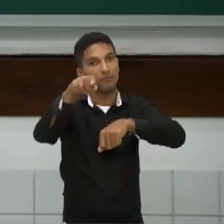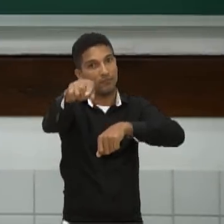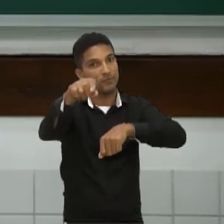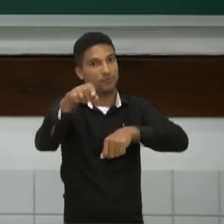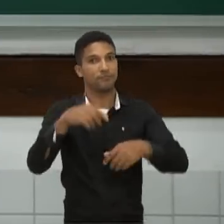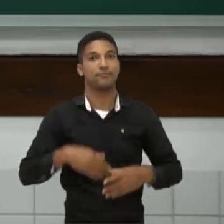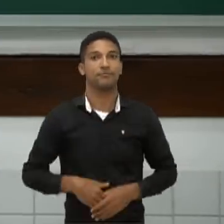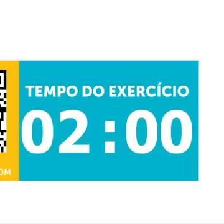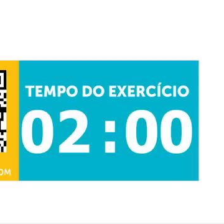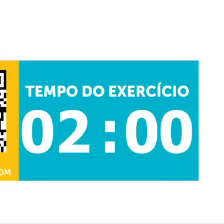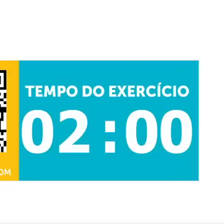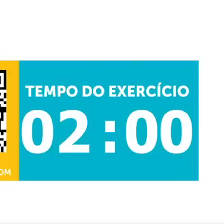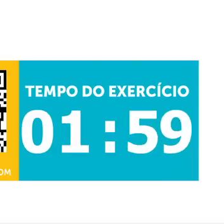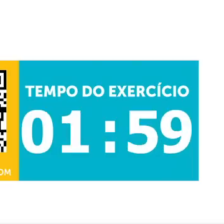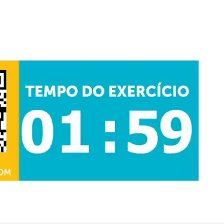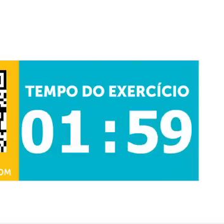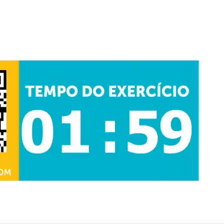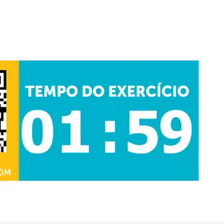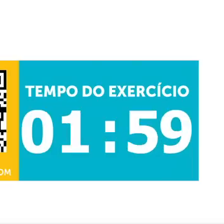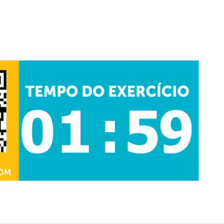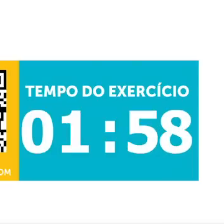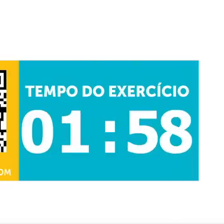verdadeiras ou falsas.